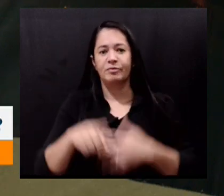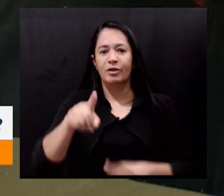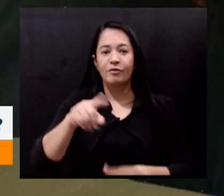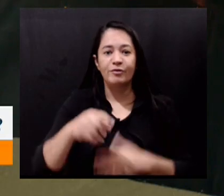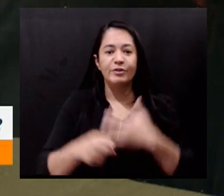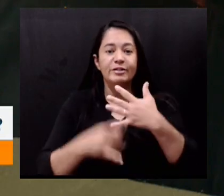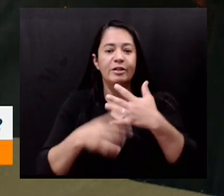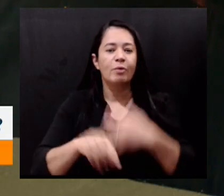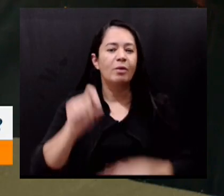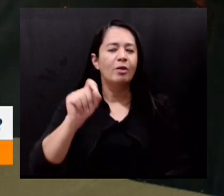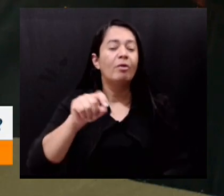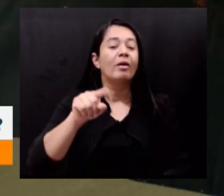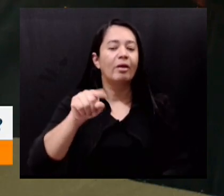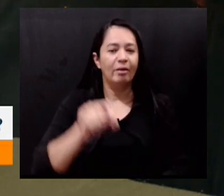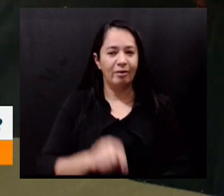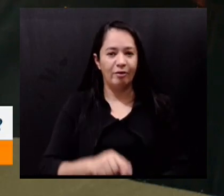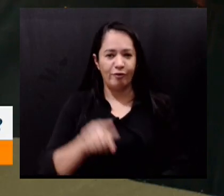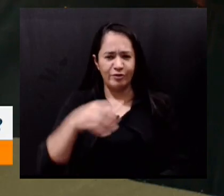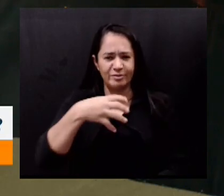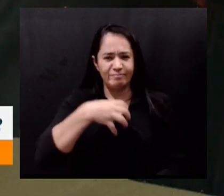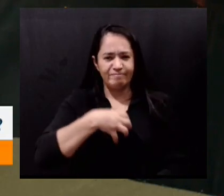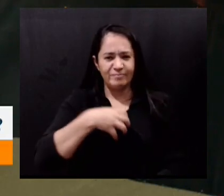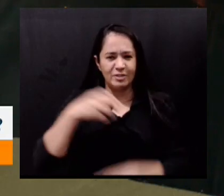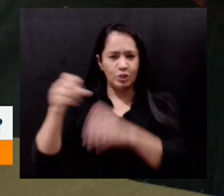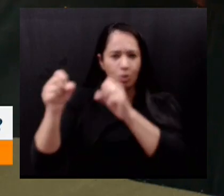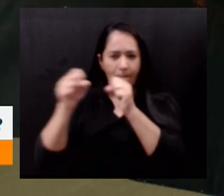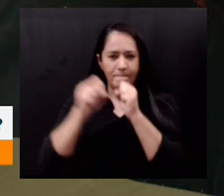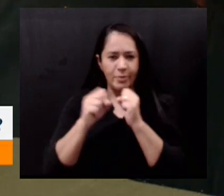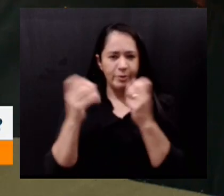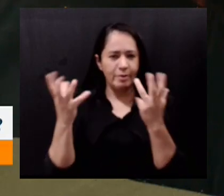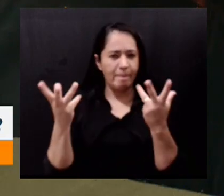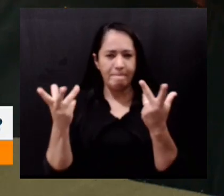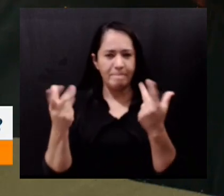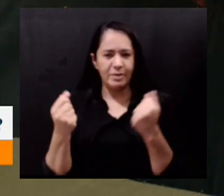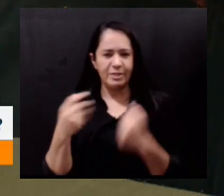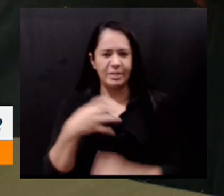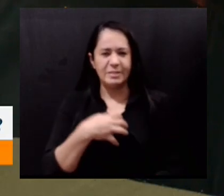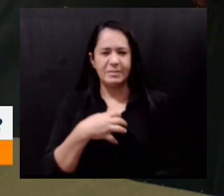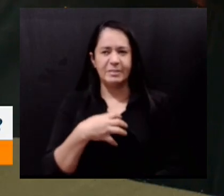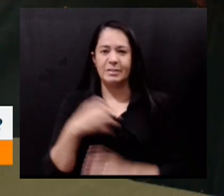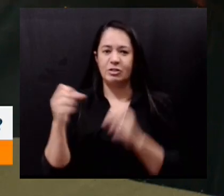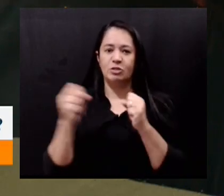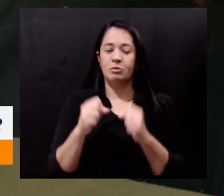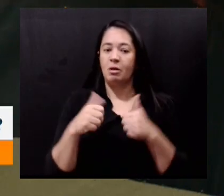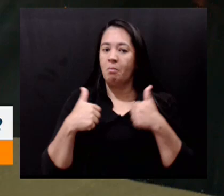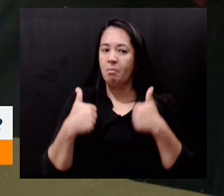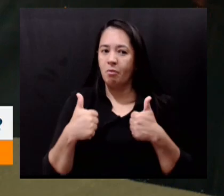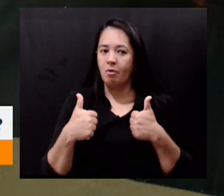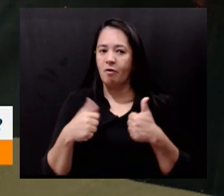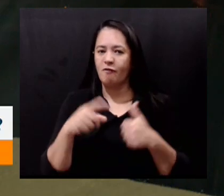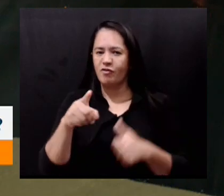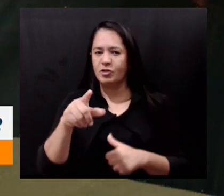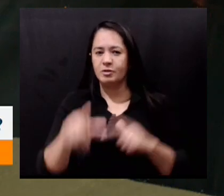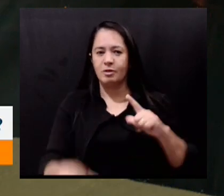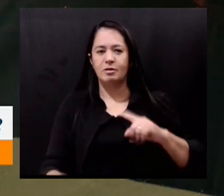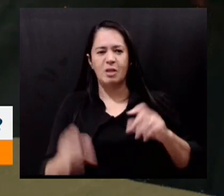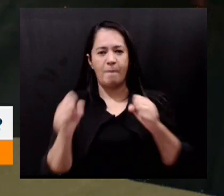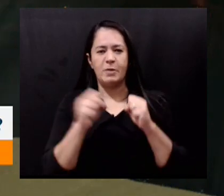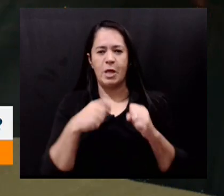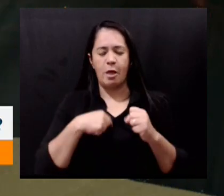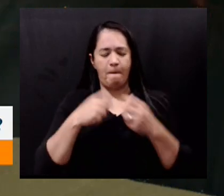tem sentido aquele poder maravilhoso, a sensação de poder é muito boa, né? Então você tem um poder, eu vou digitar aqui e eu vou